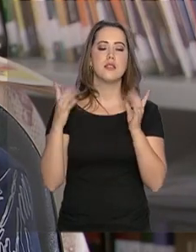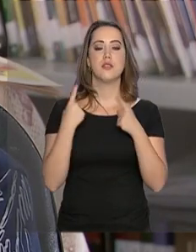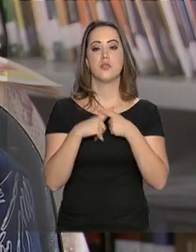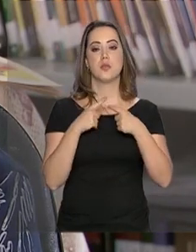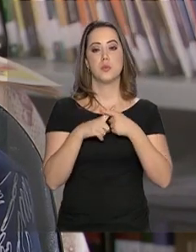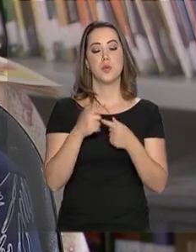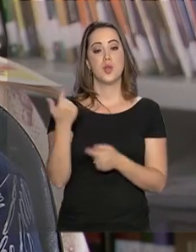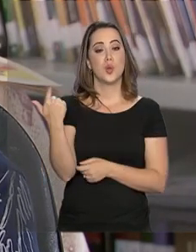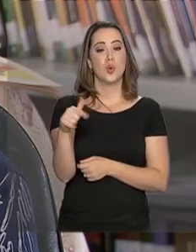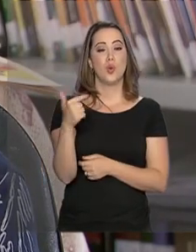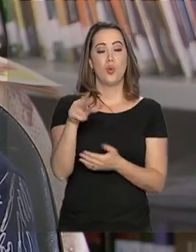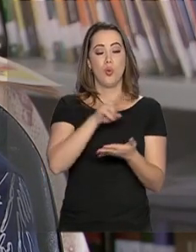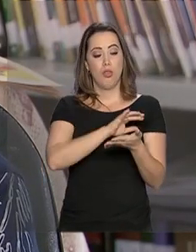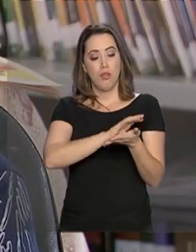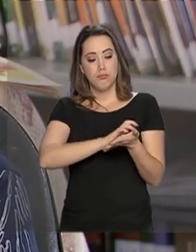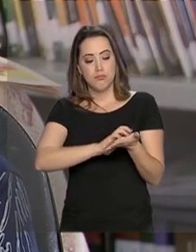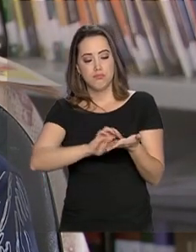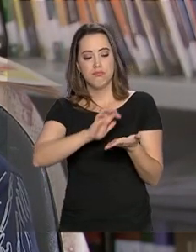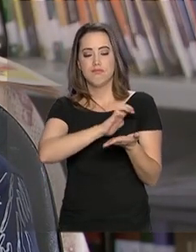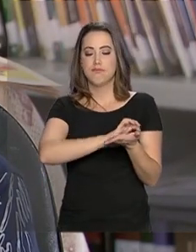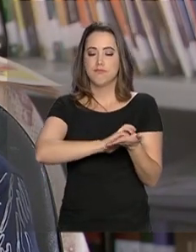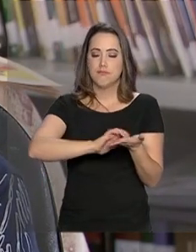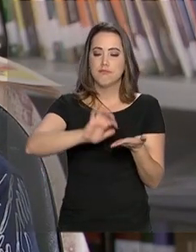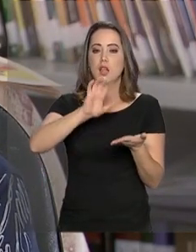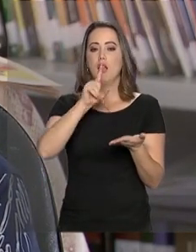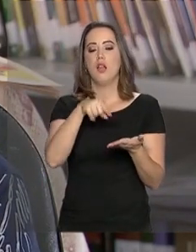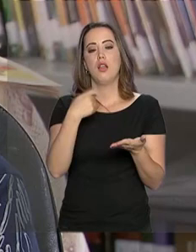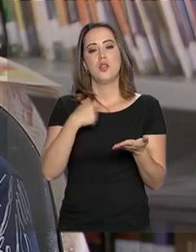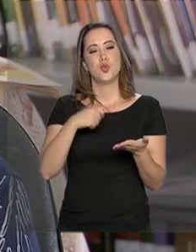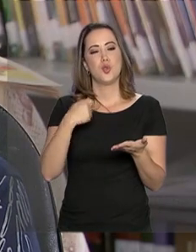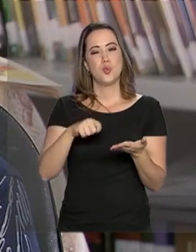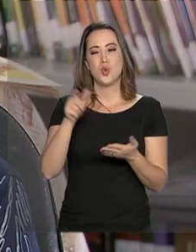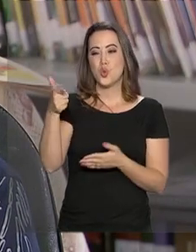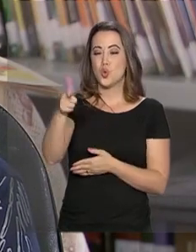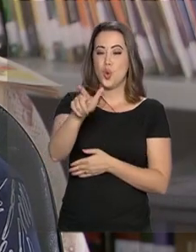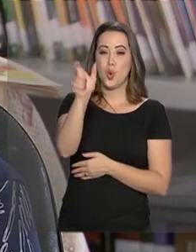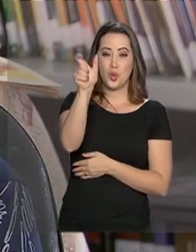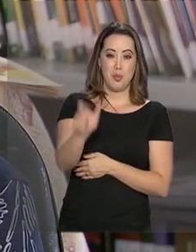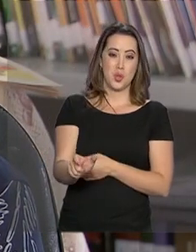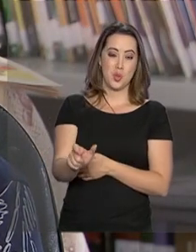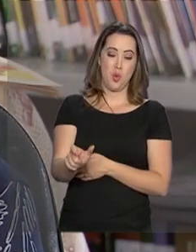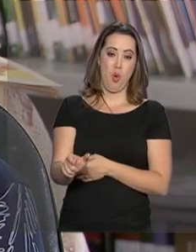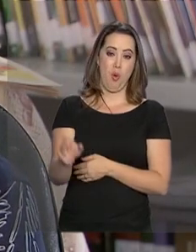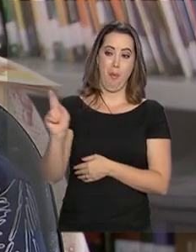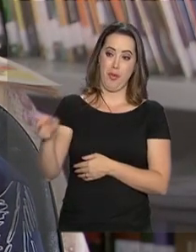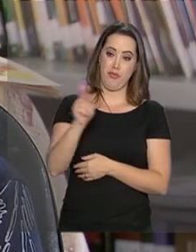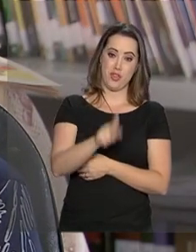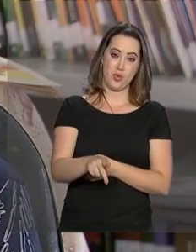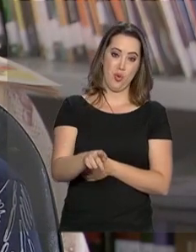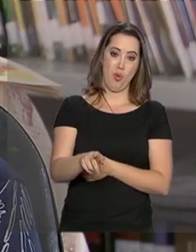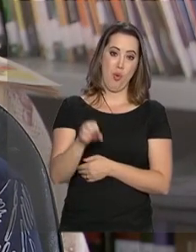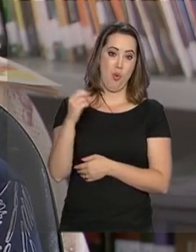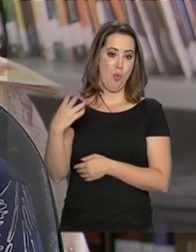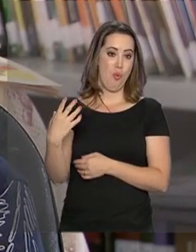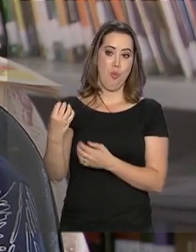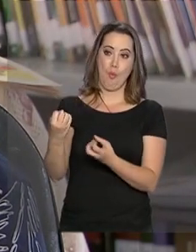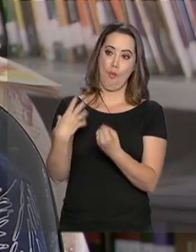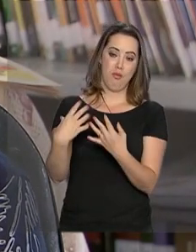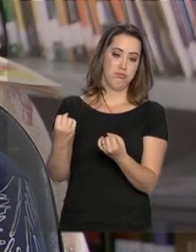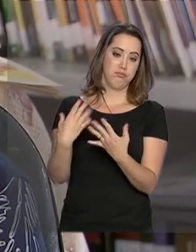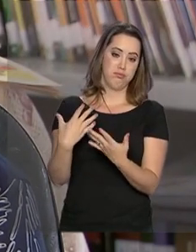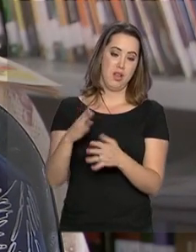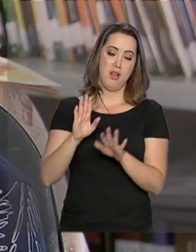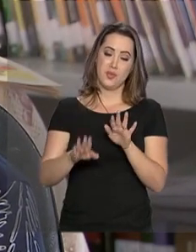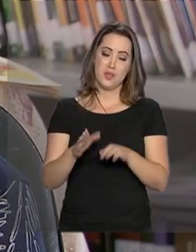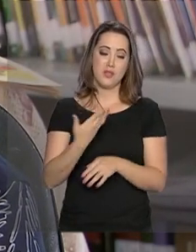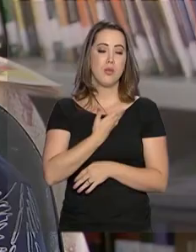porque quando não tem os livros, a gente fica dependente do professor ou do educador ou